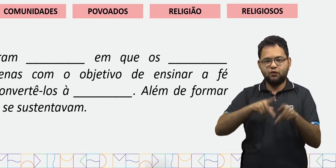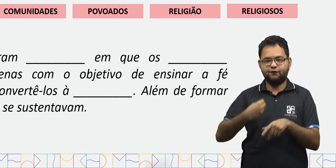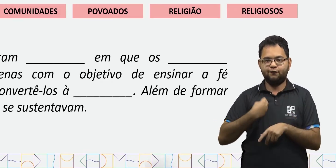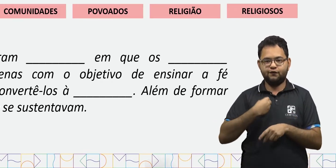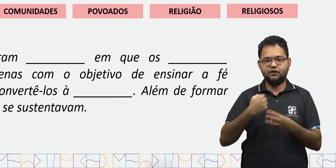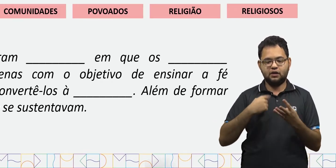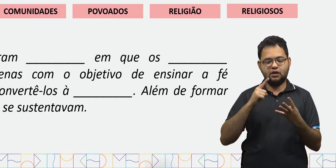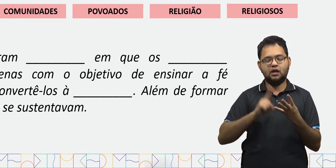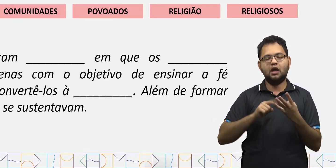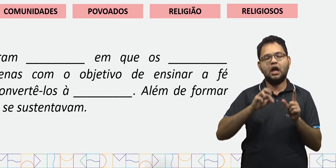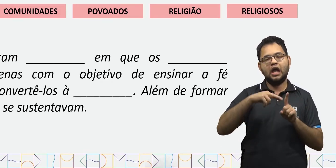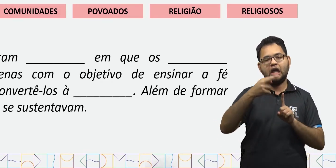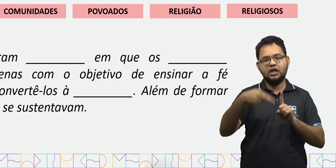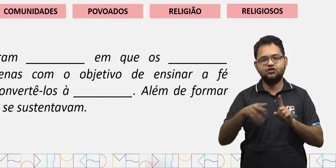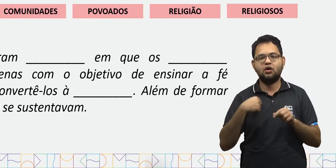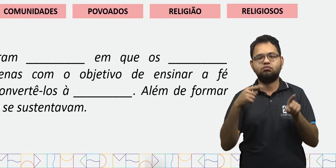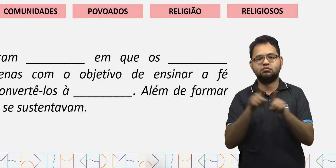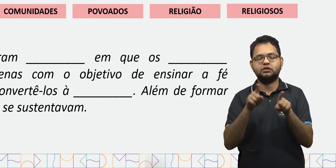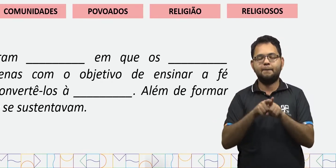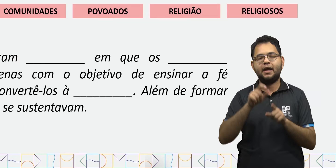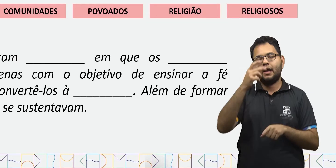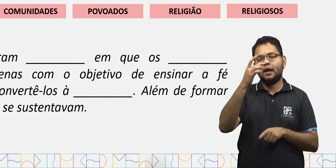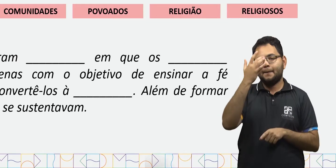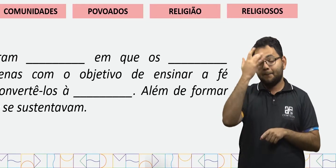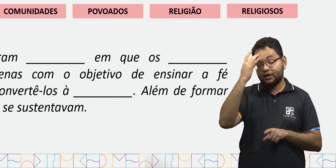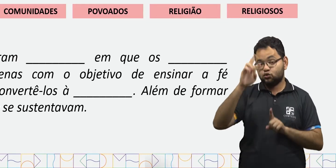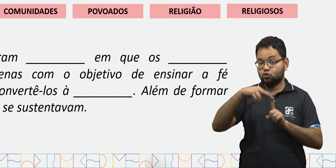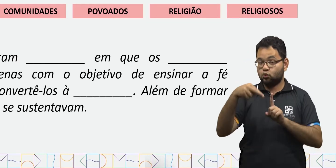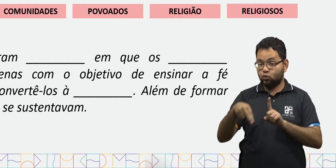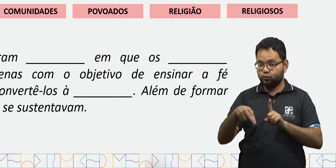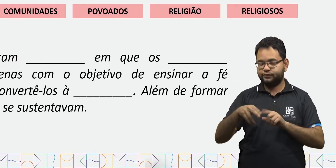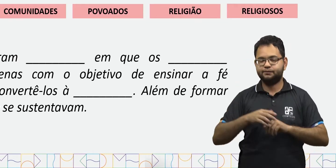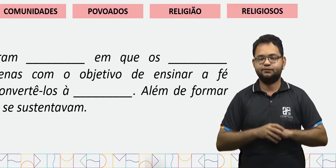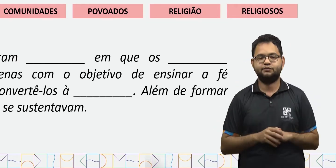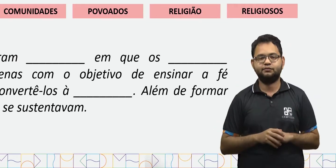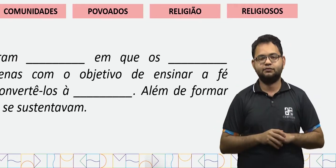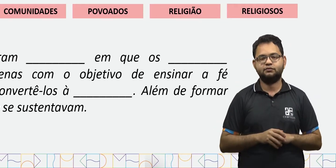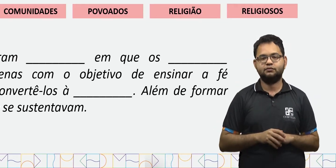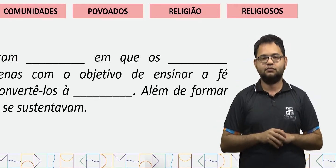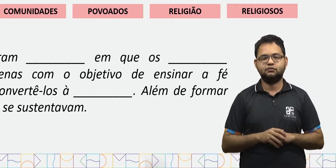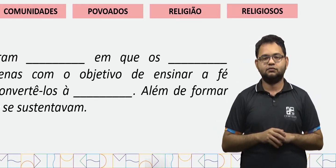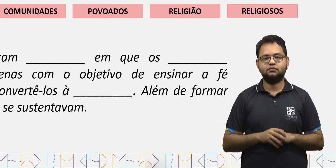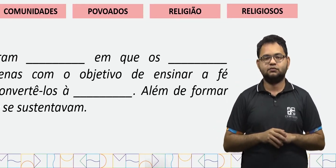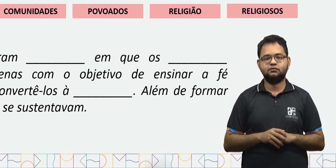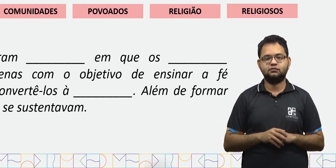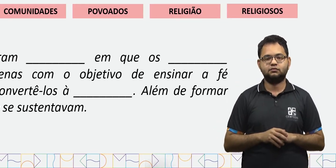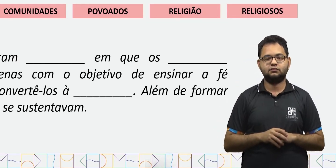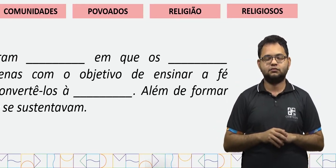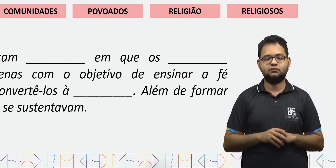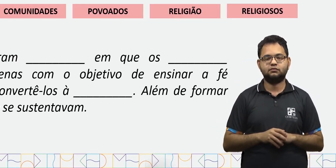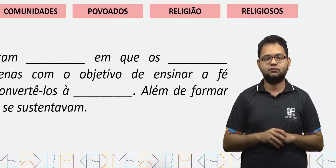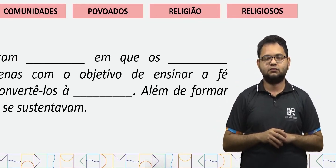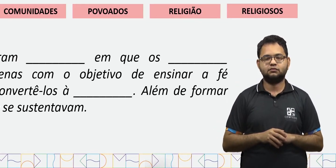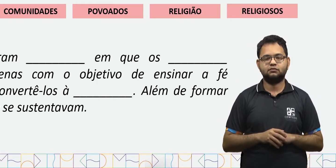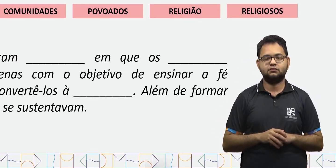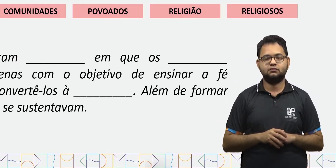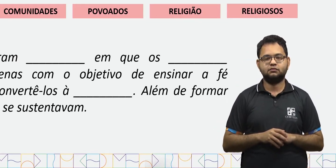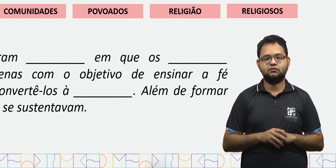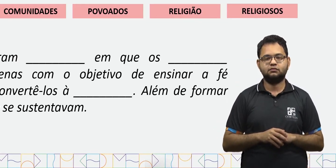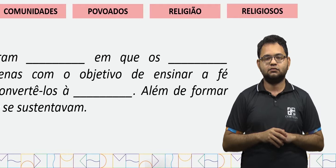os reuniam indígenas com o objetivo de ensinar a fé, espaço,